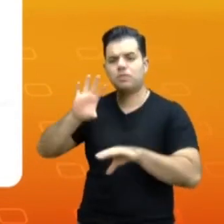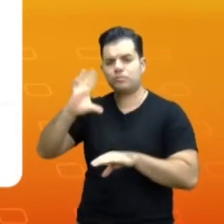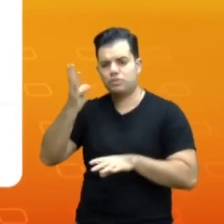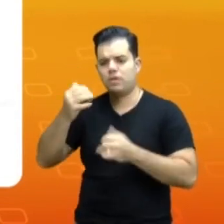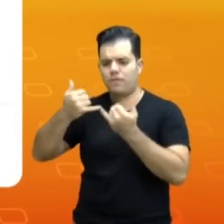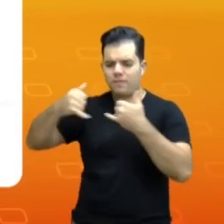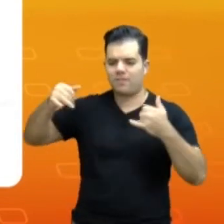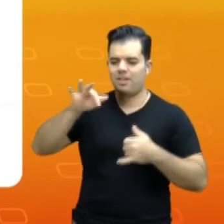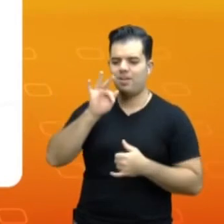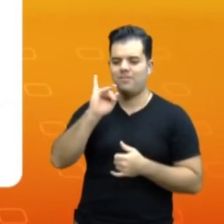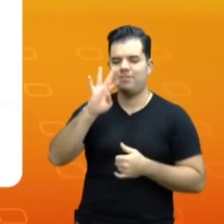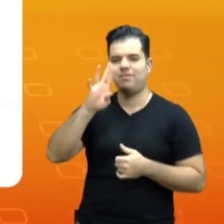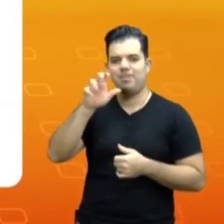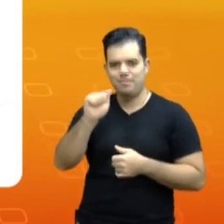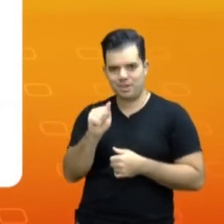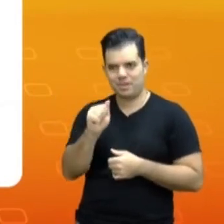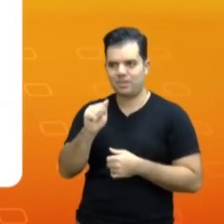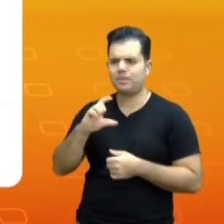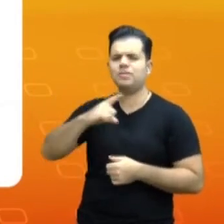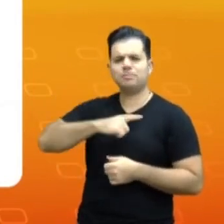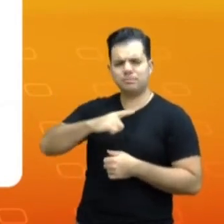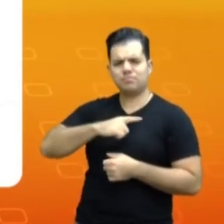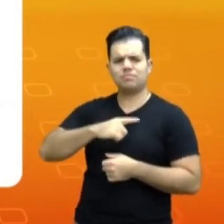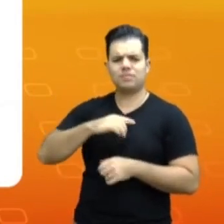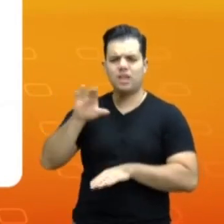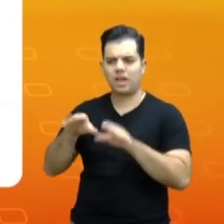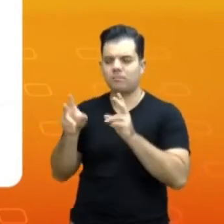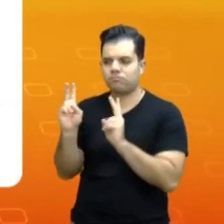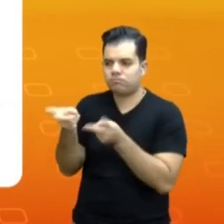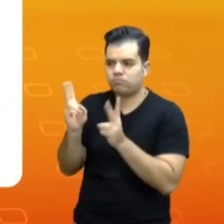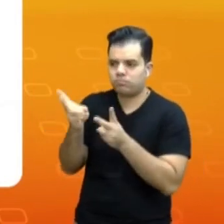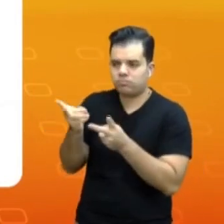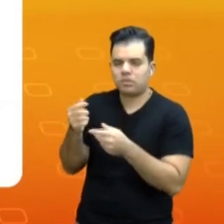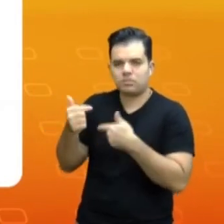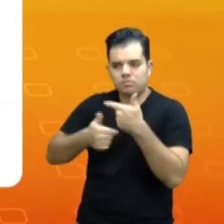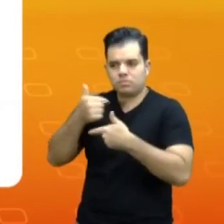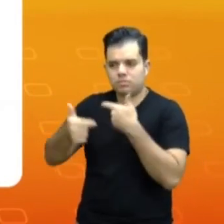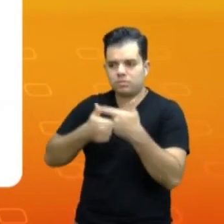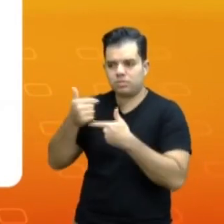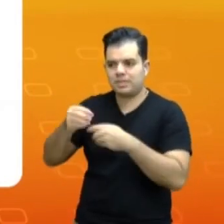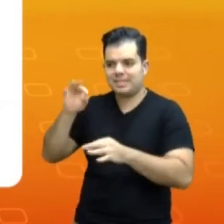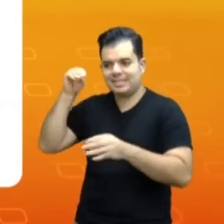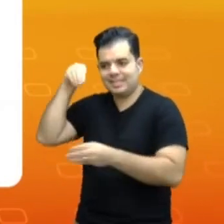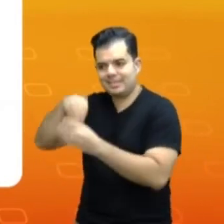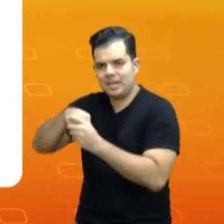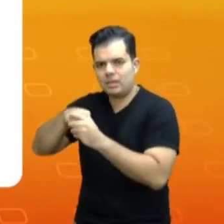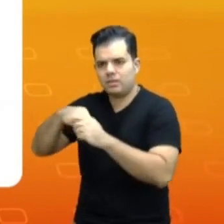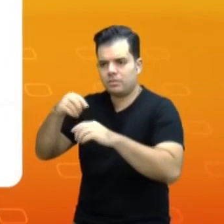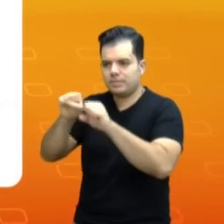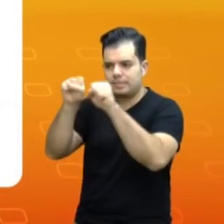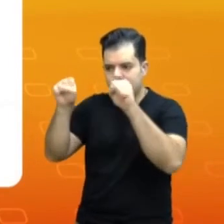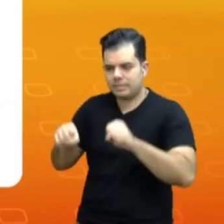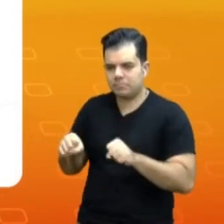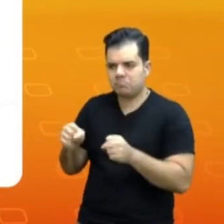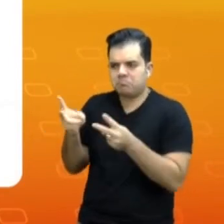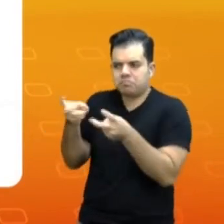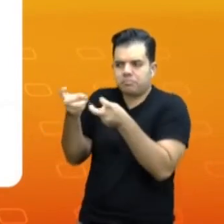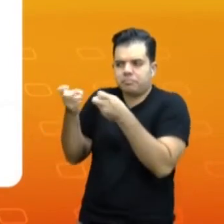como já comentou, assim, existe ali uma resiliência na arquitetura que fica imperceptível,